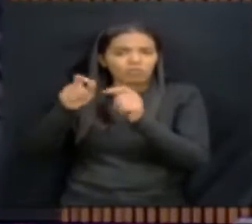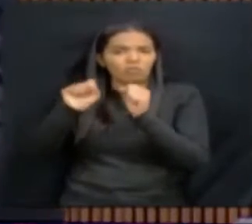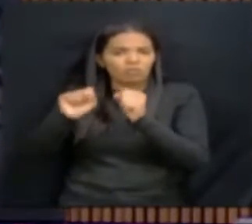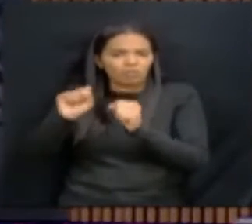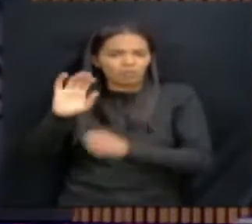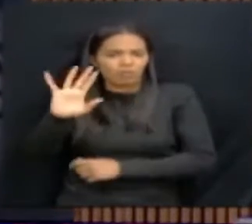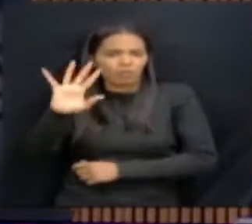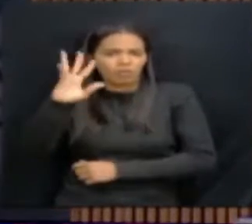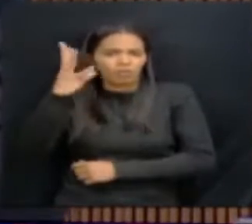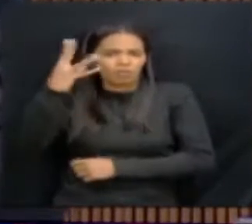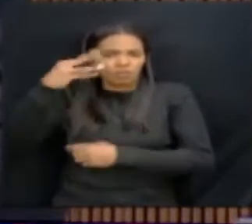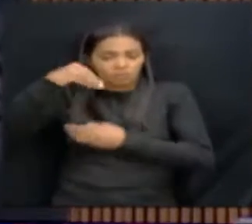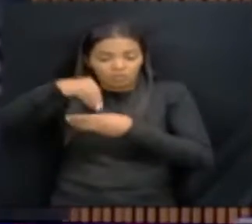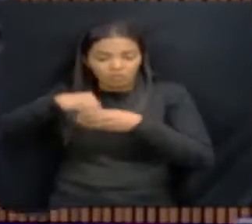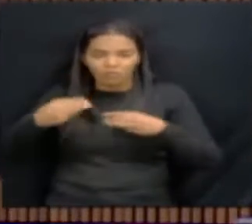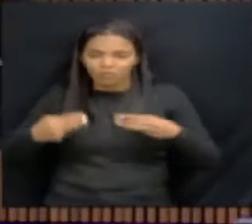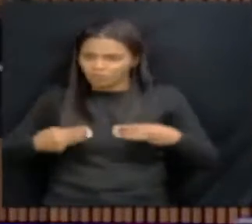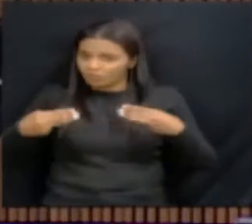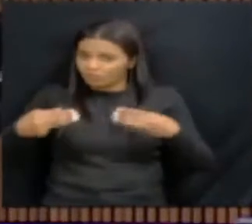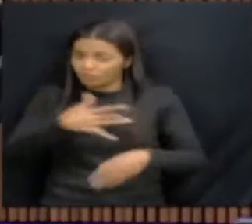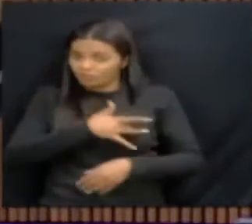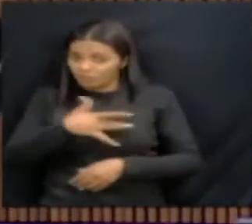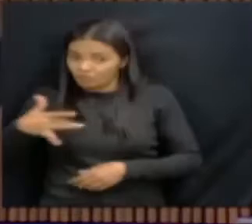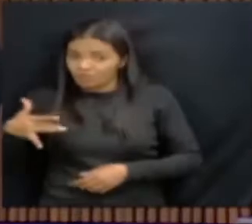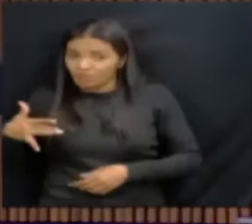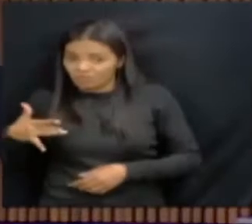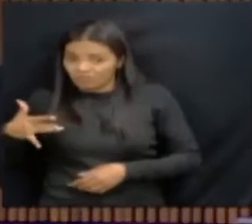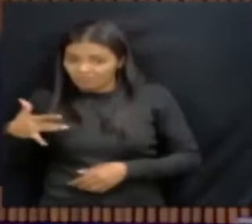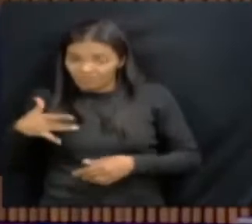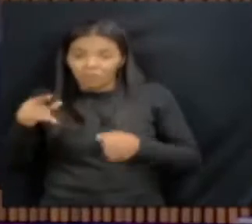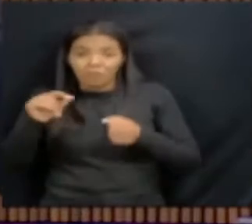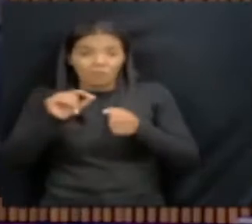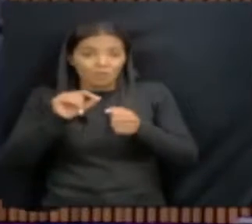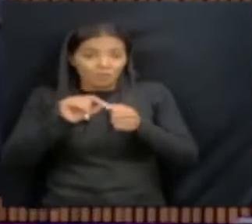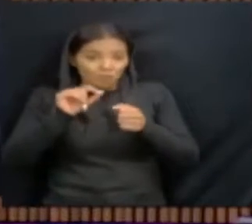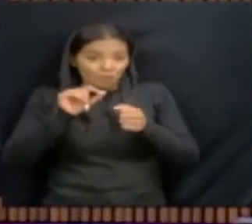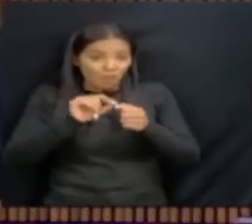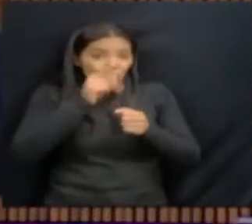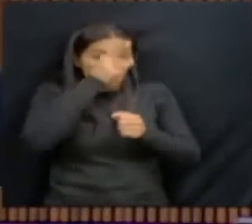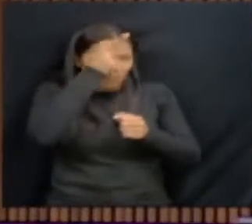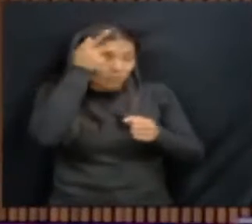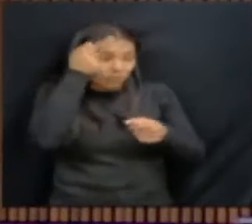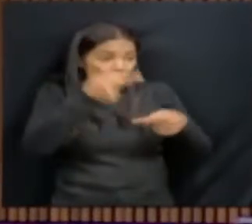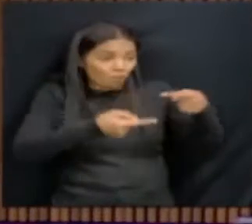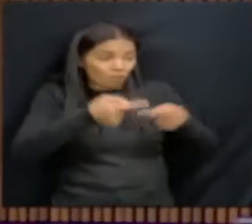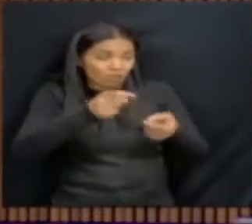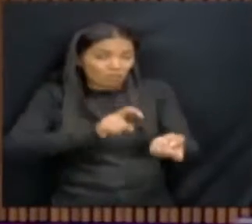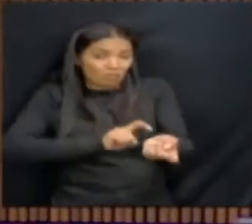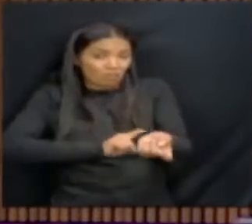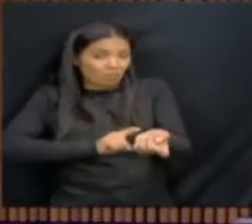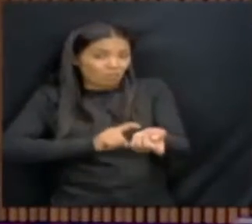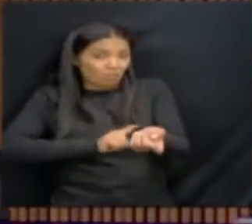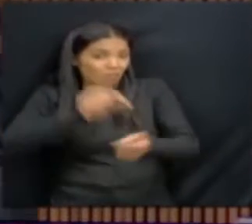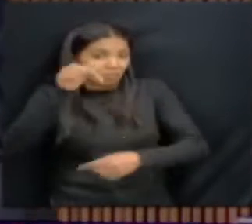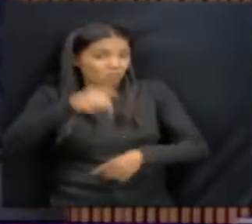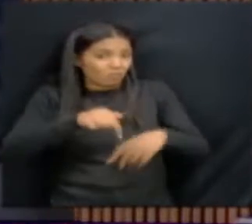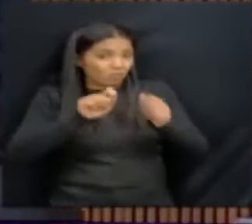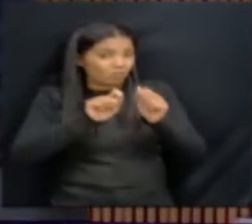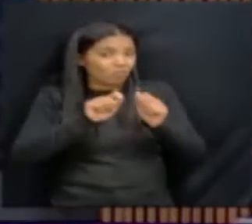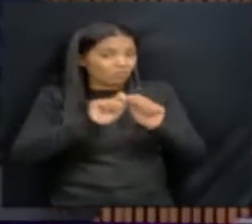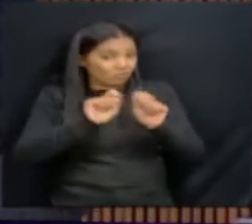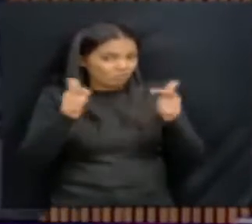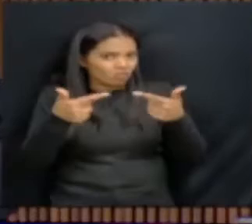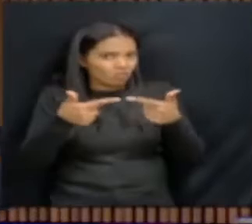no Ministério da Saúde, vão deixar à flor da pele os ânimos políticos nesse Estado. Claro que